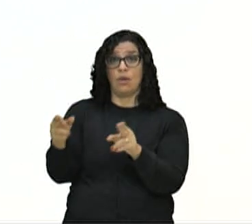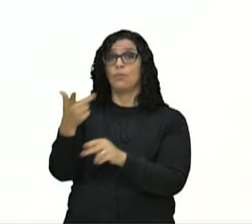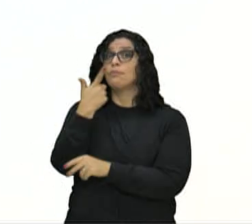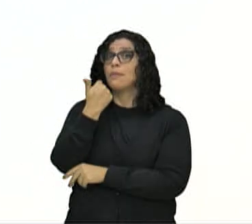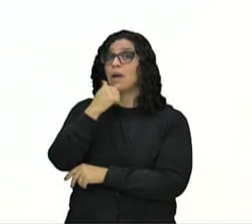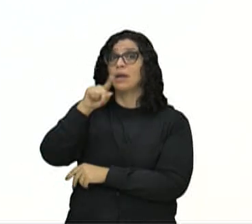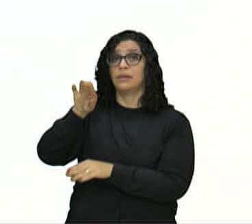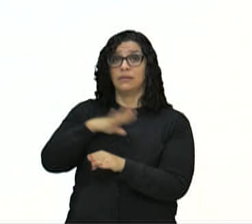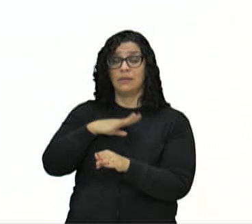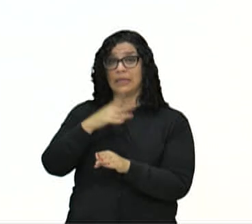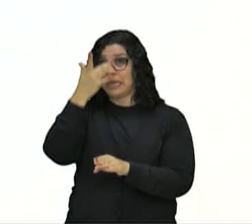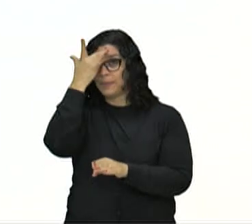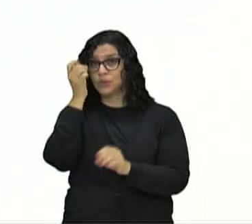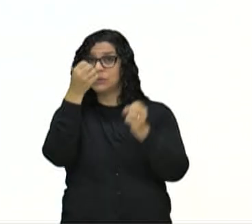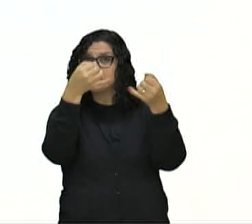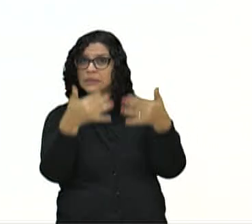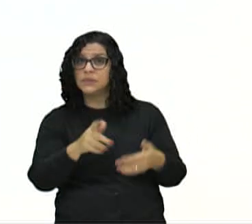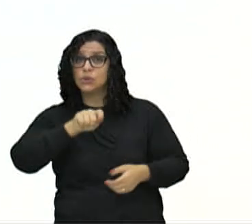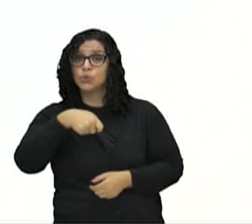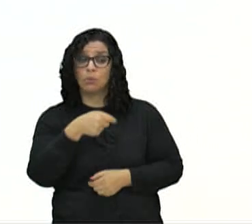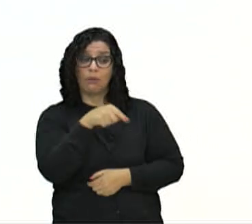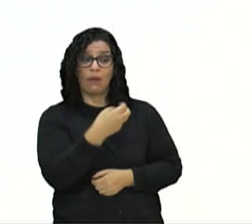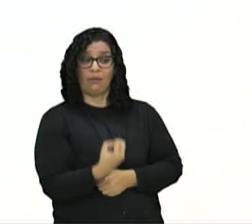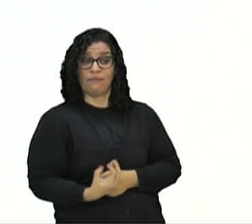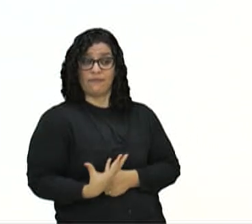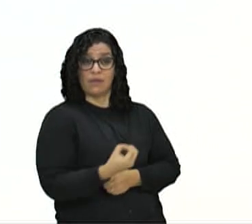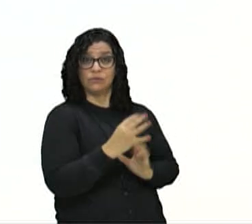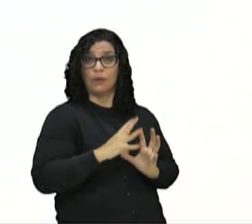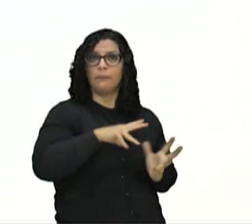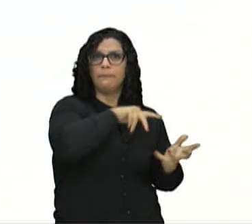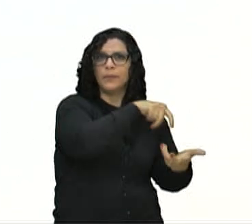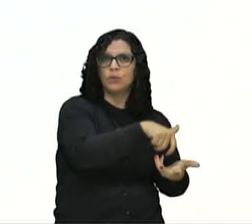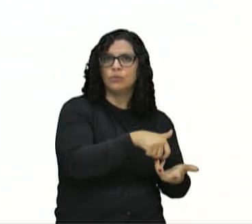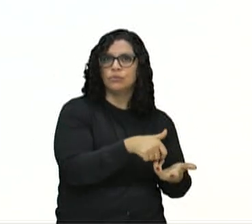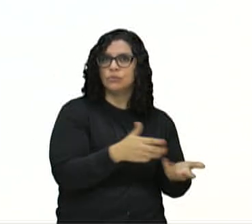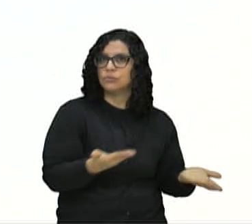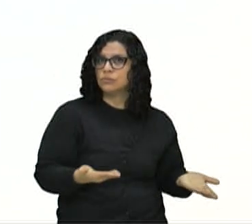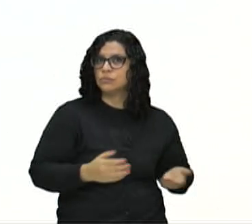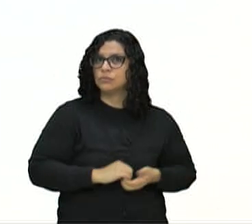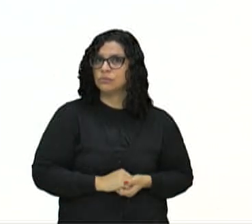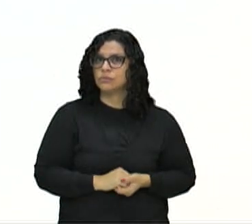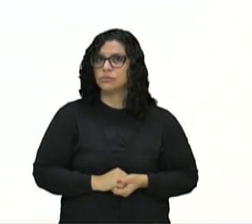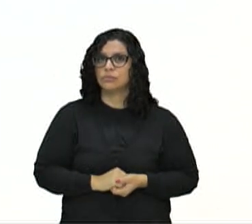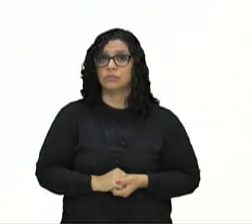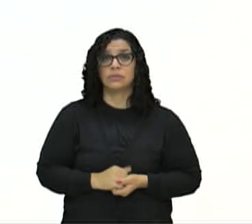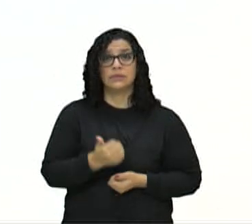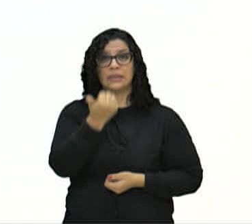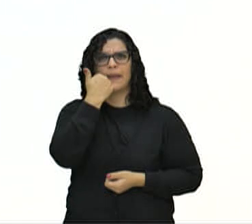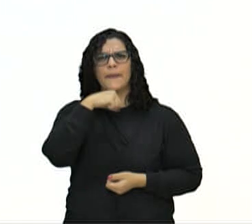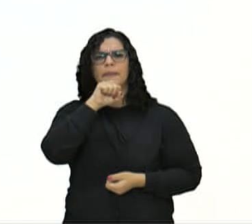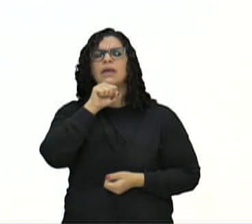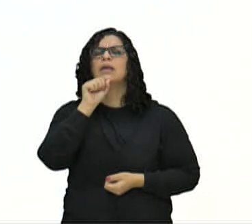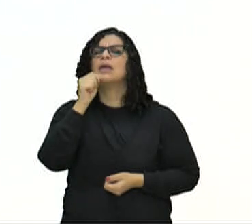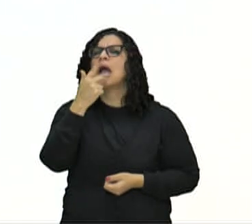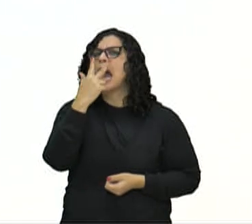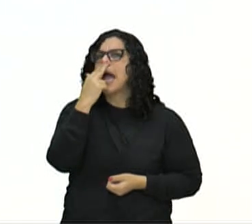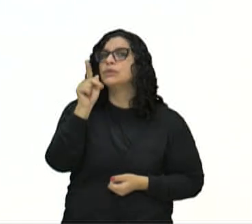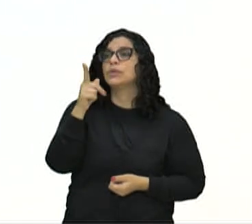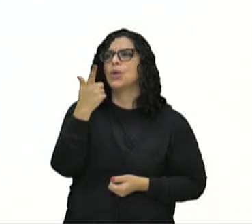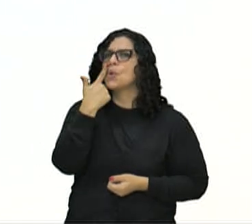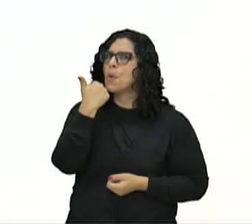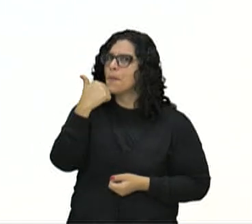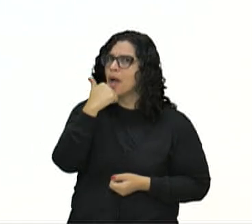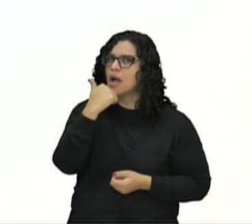narrador sobre ele sair viajando pelo mundo? A mãe acha que o